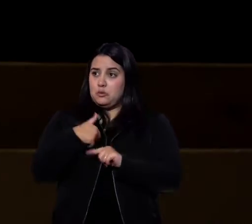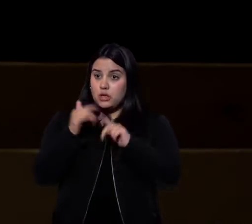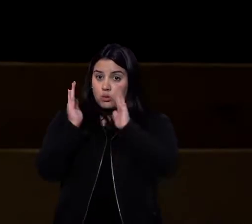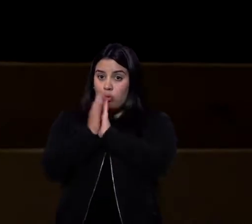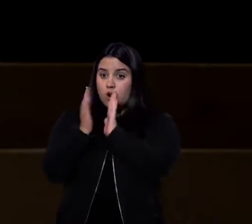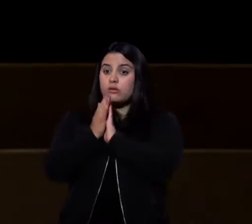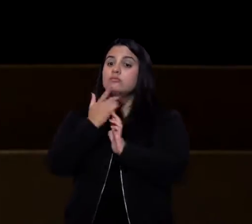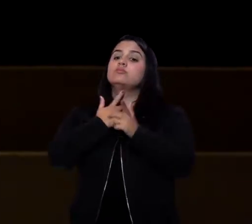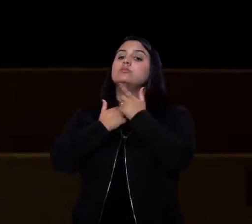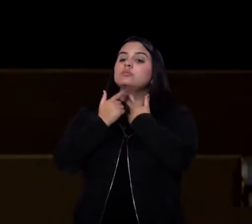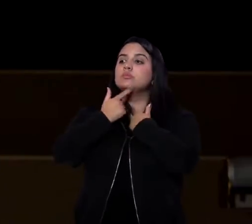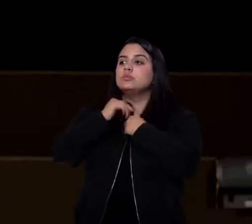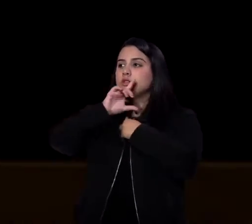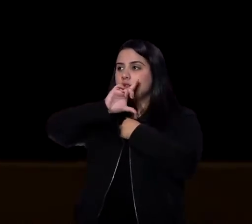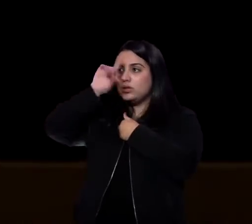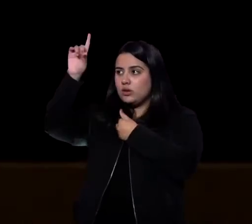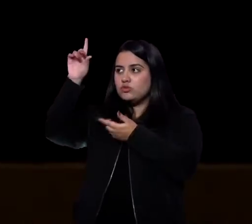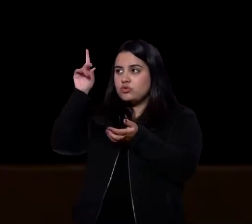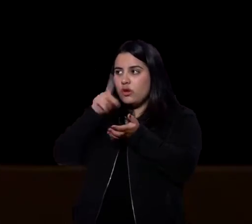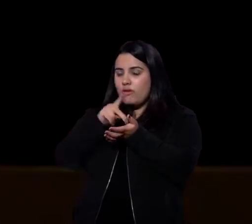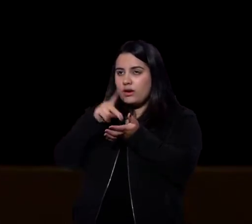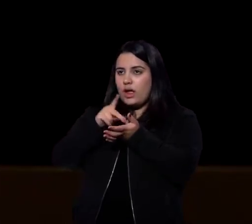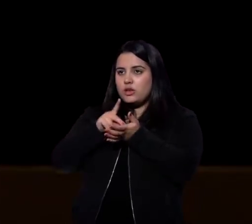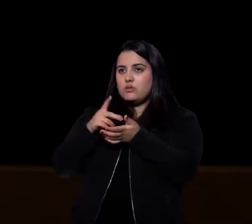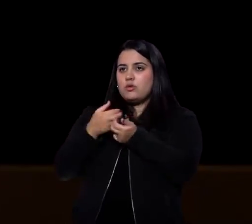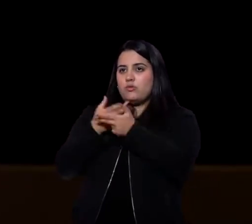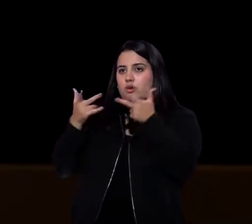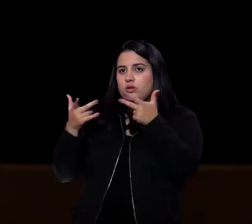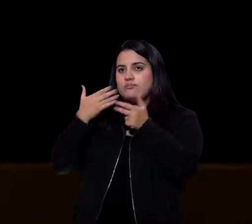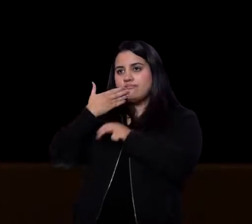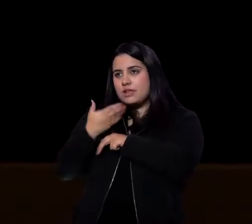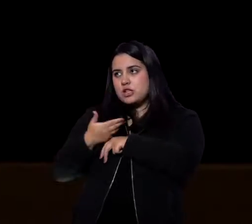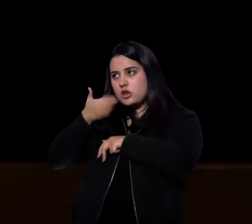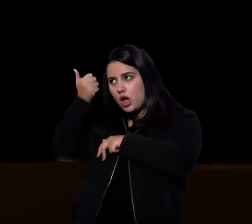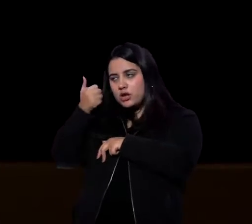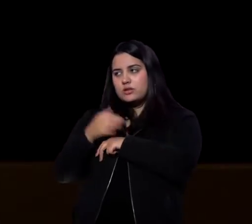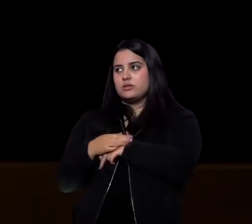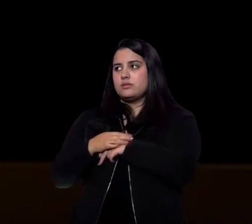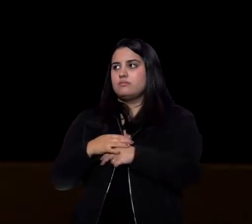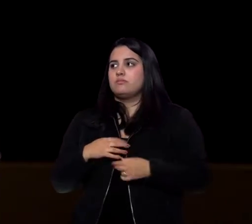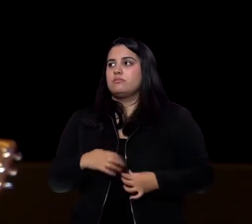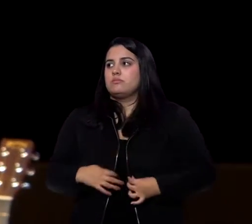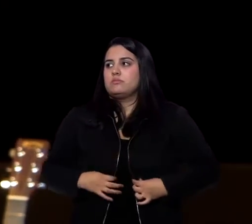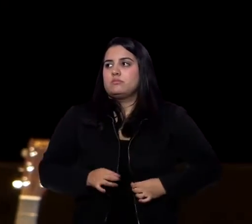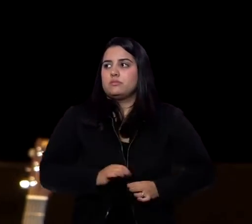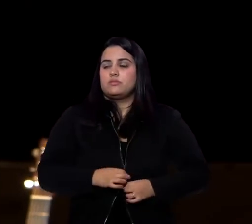Deus mesmo, para que eu possa viver coisas ainda maiores?